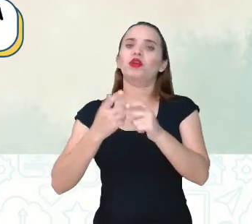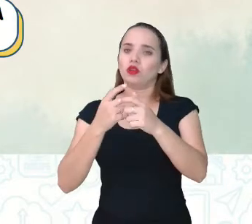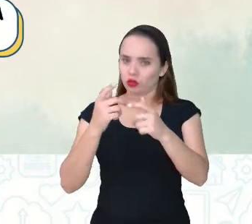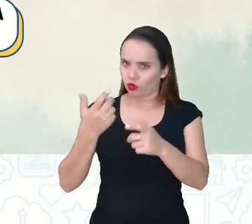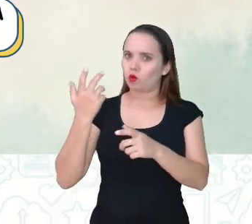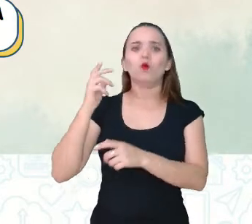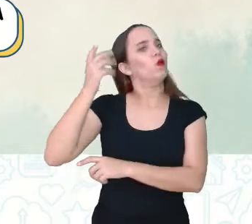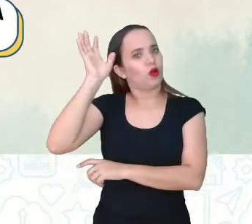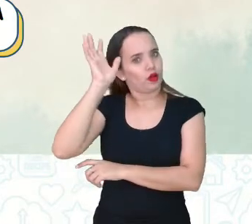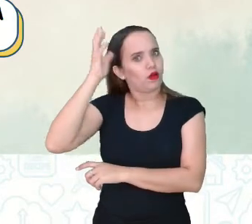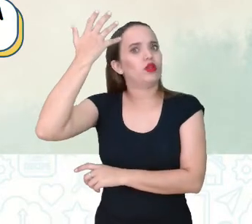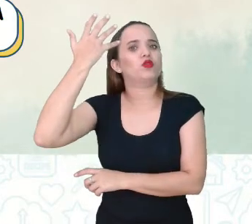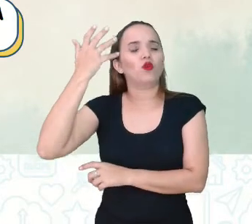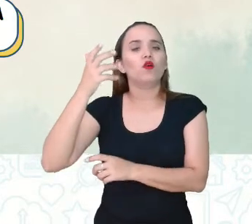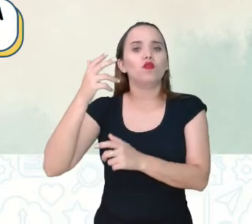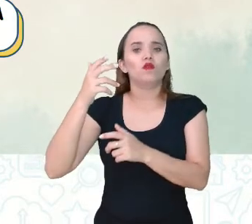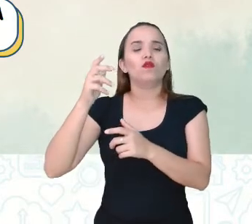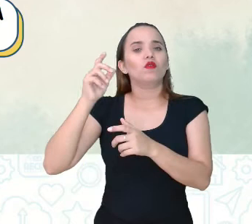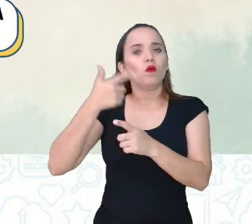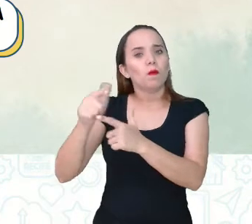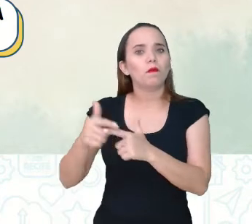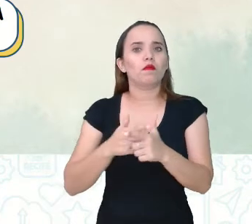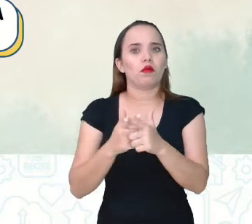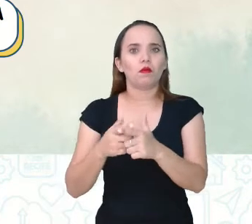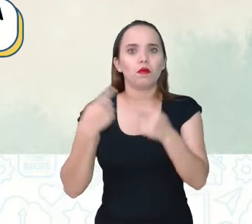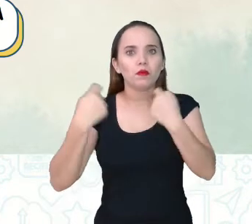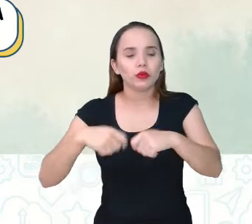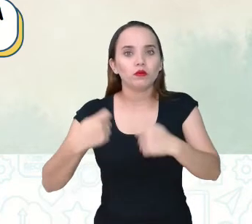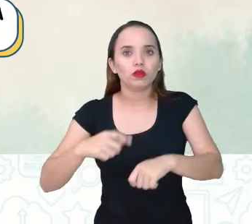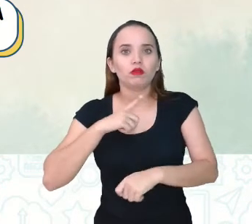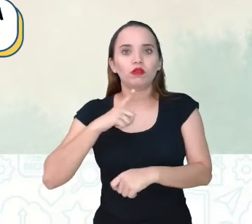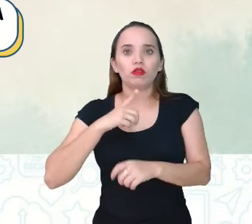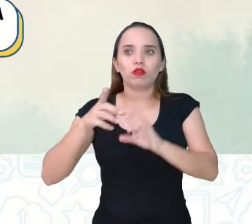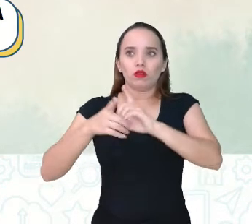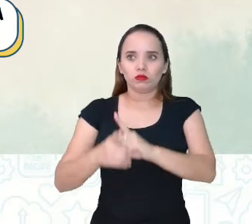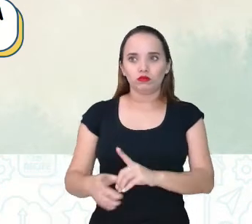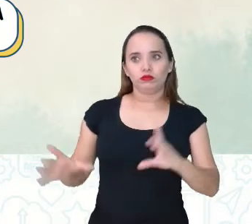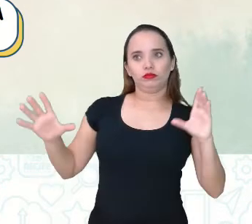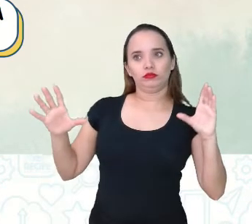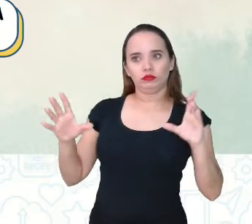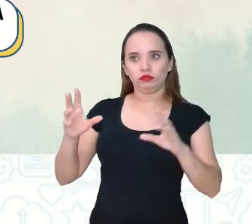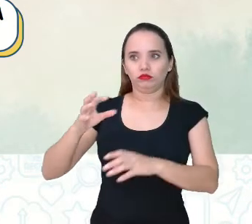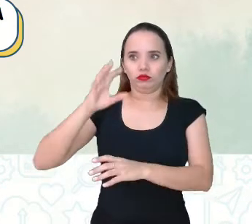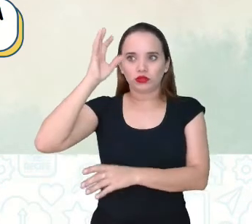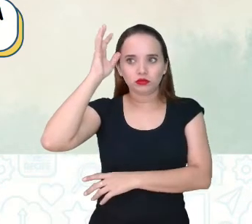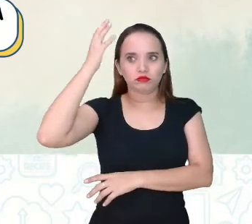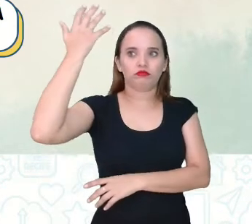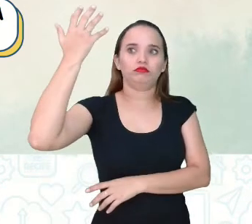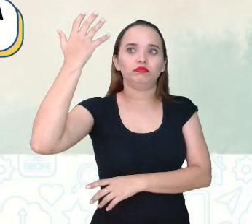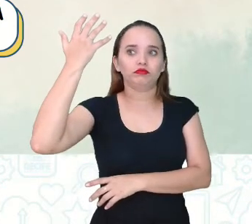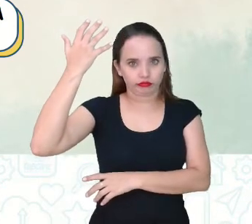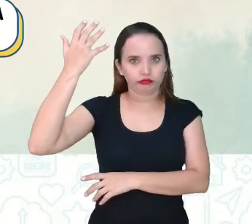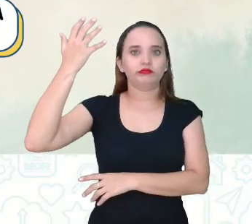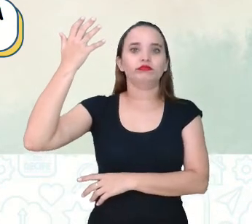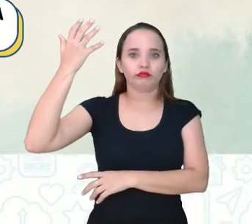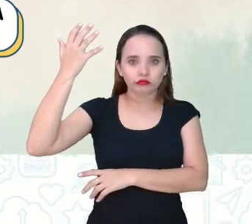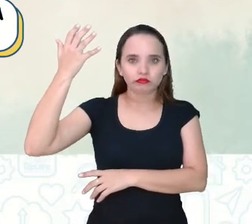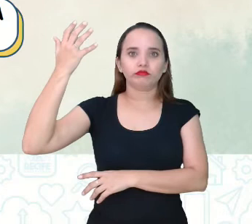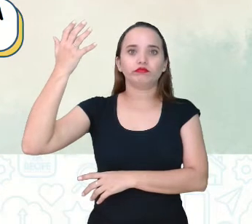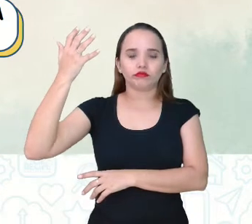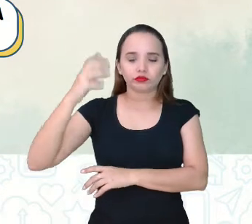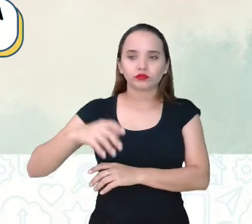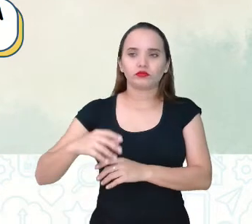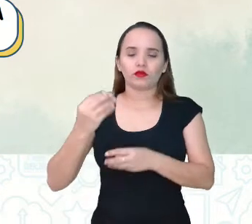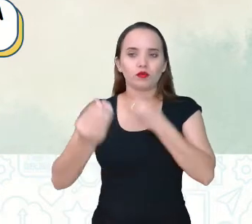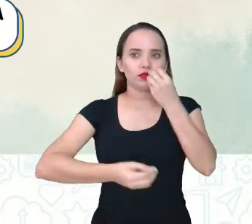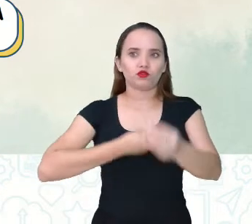ecológica, que será executada por uma democracia. Olha aí o que a gente estava falando, ecológica,